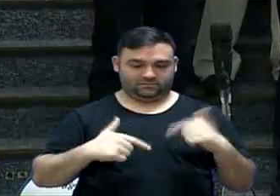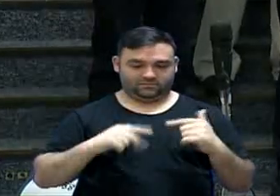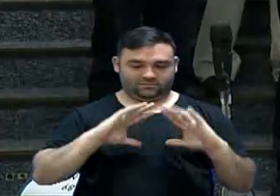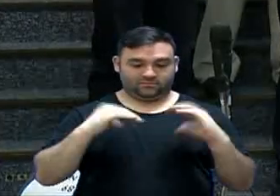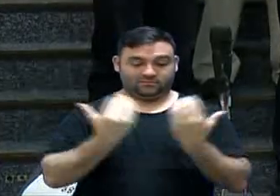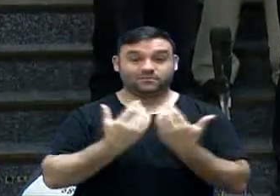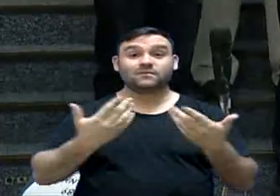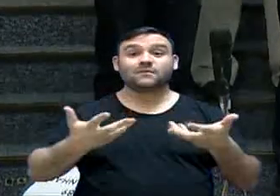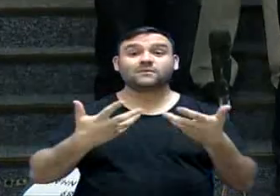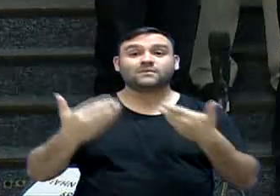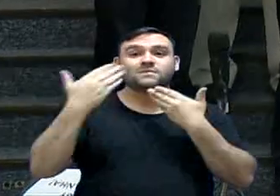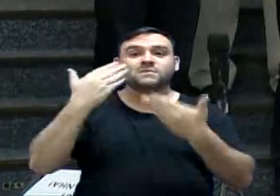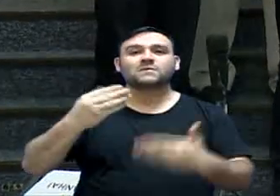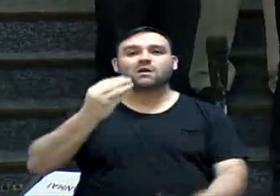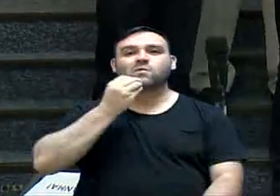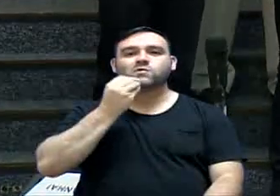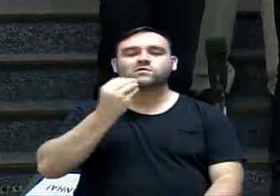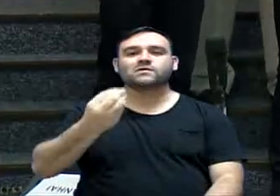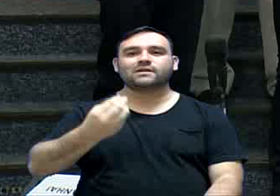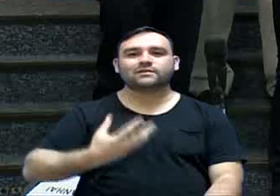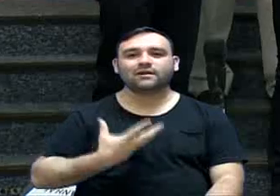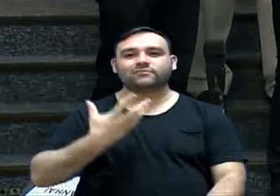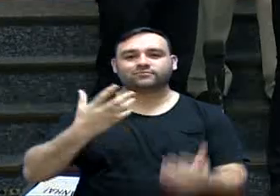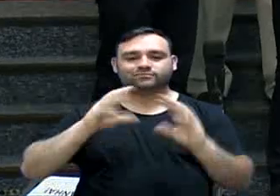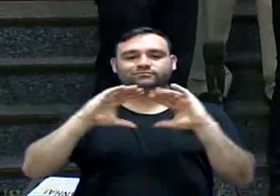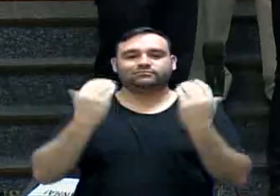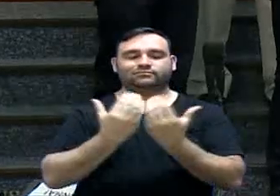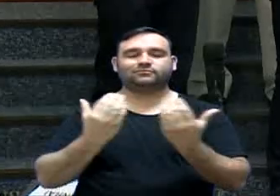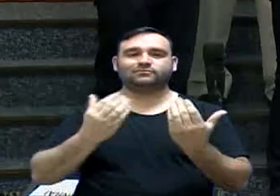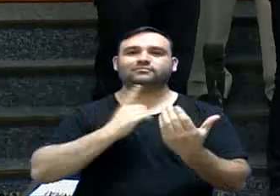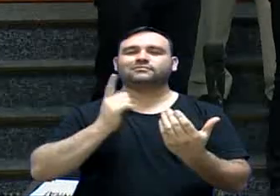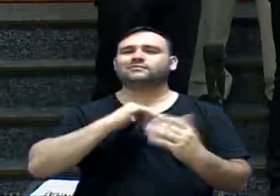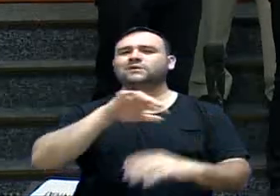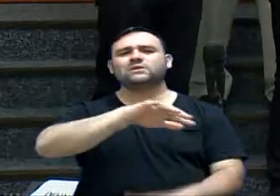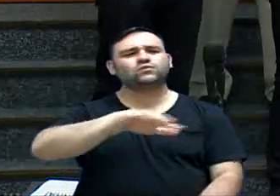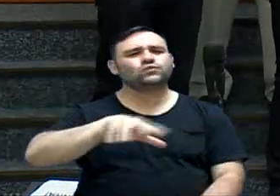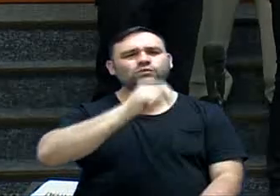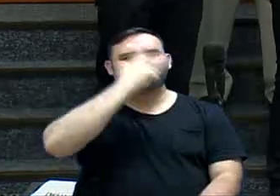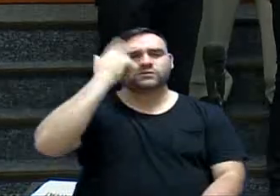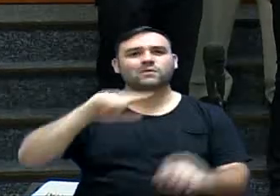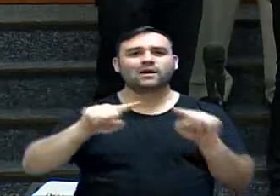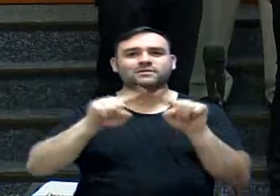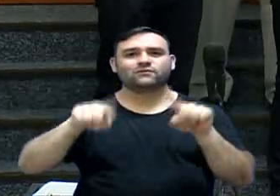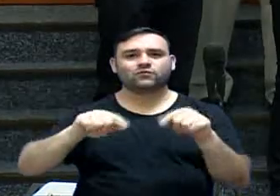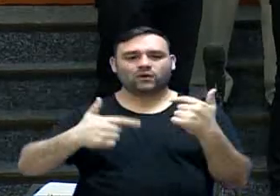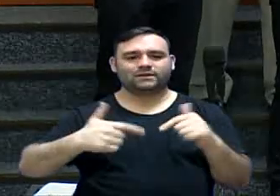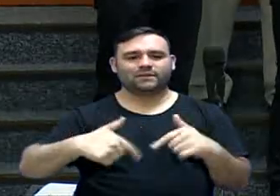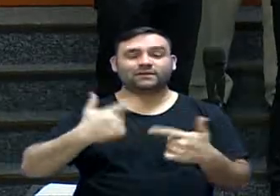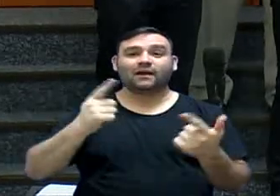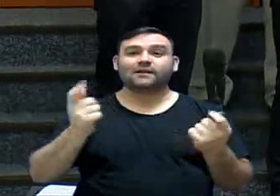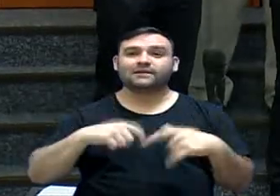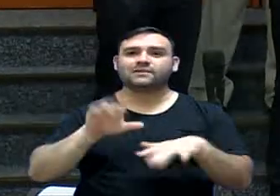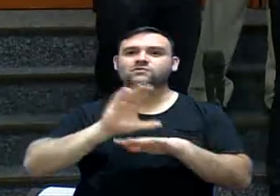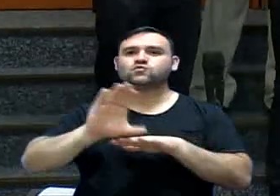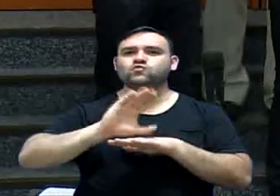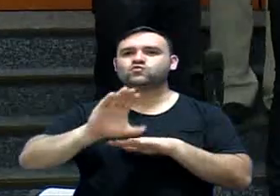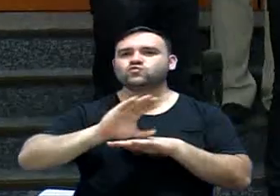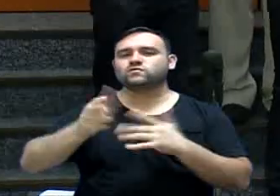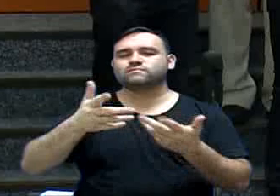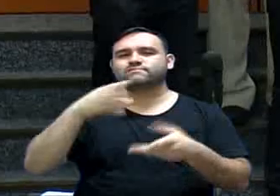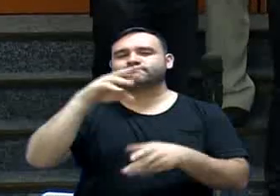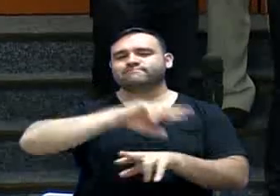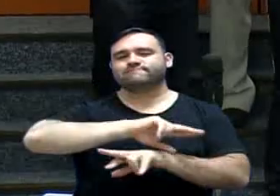eu preciso agradecer a oportunidade que a Câmara dá para os servidores de se capacitarem